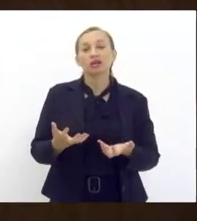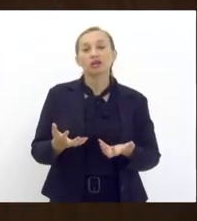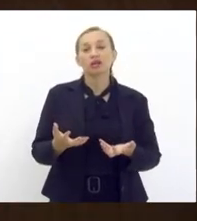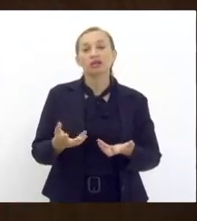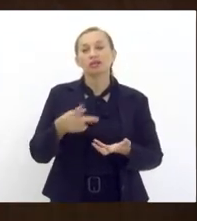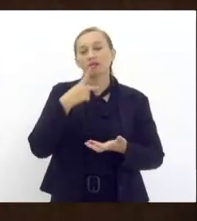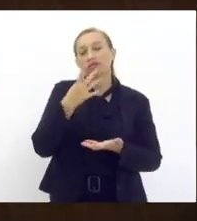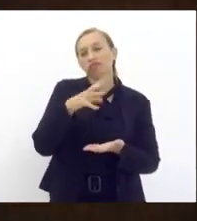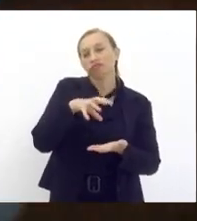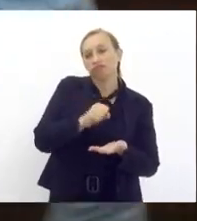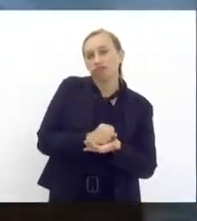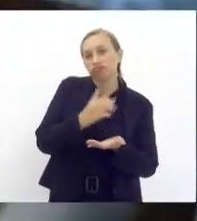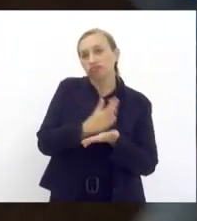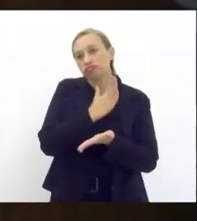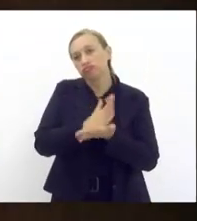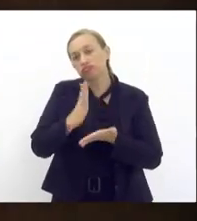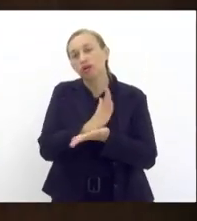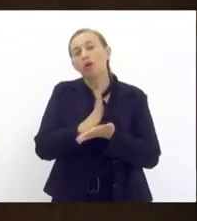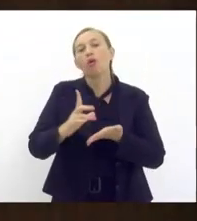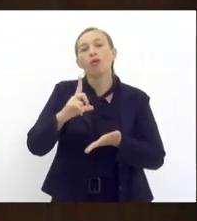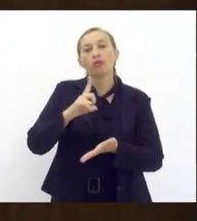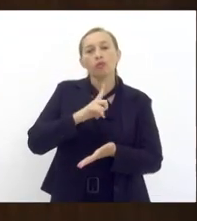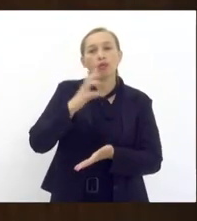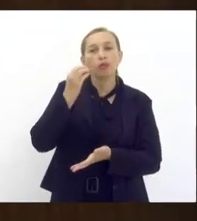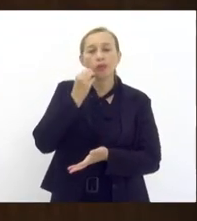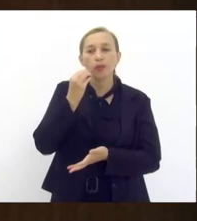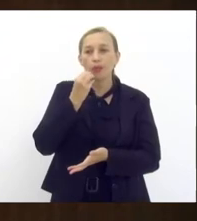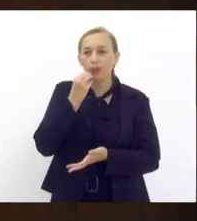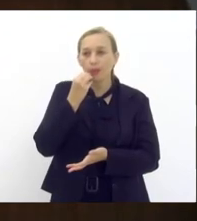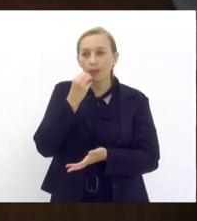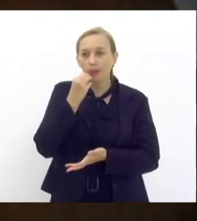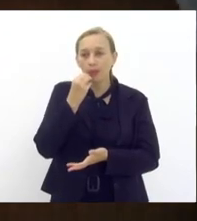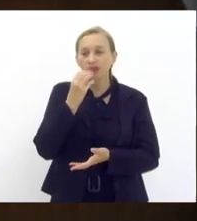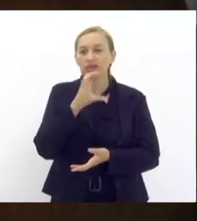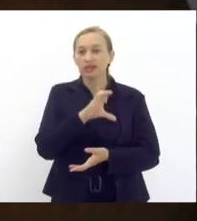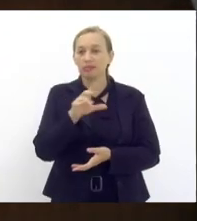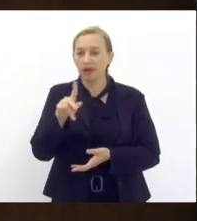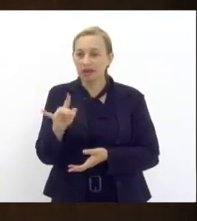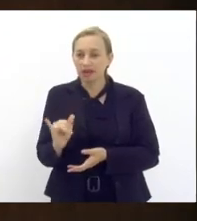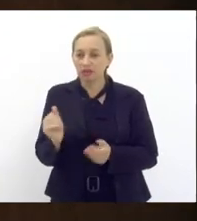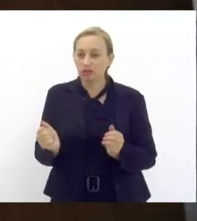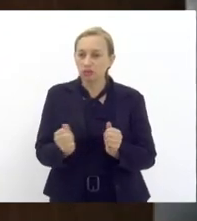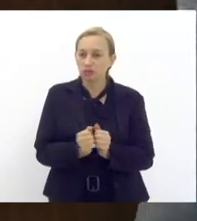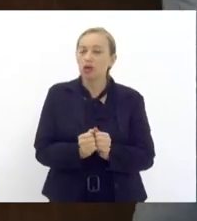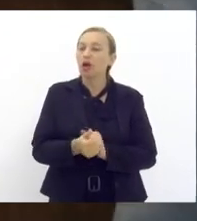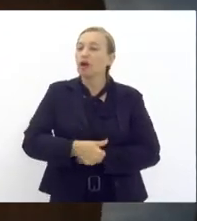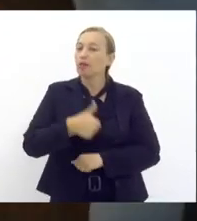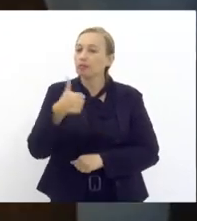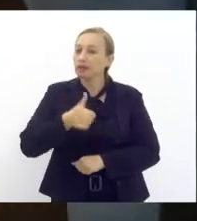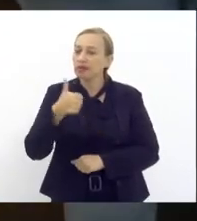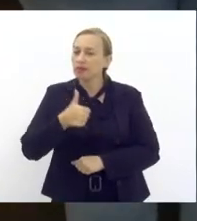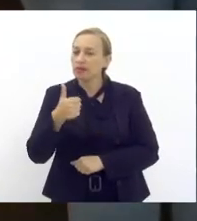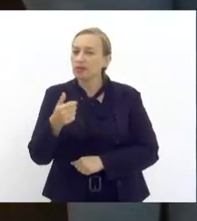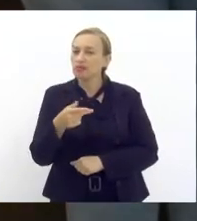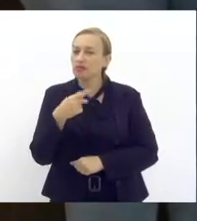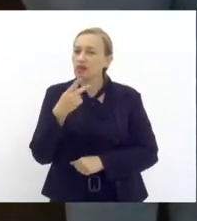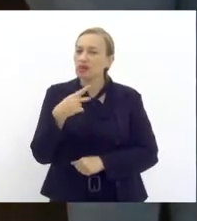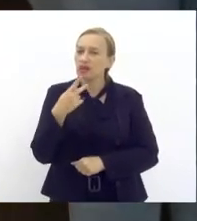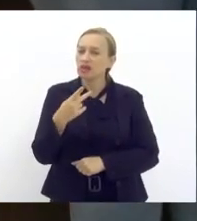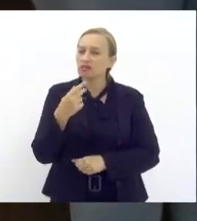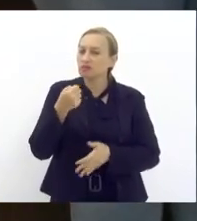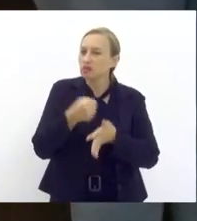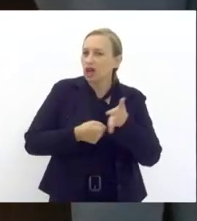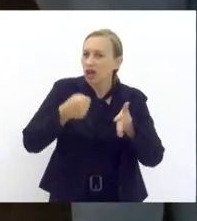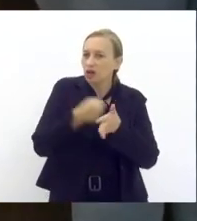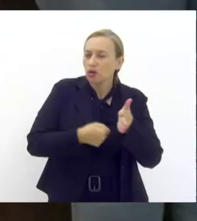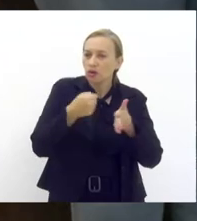alguns registros, porque tive a oportunidade de participar dessa CPI. Primeiro, fazer aqui menção à